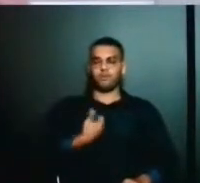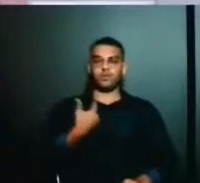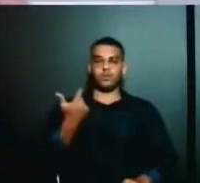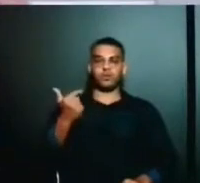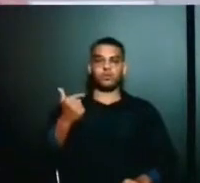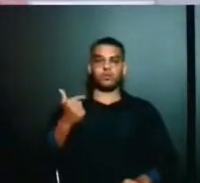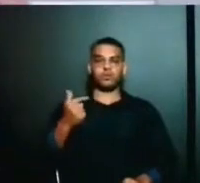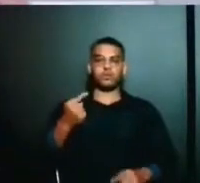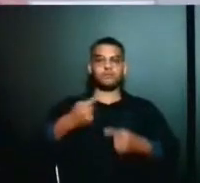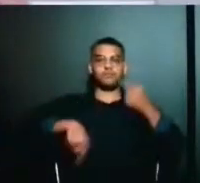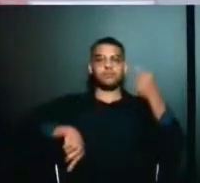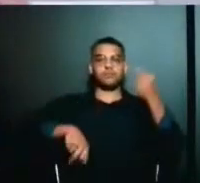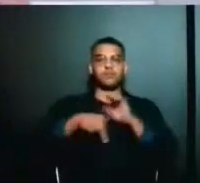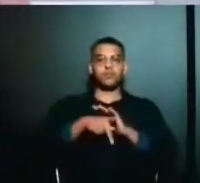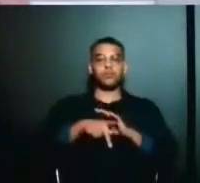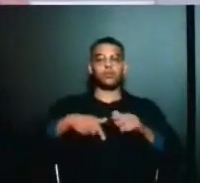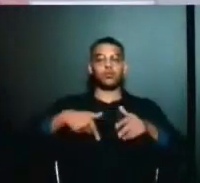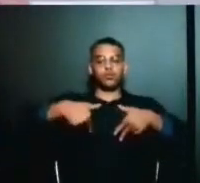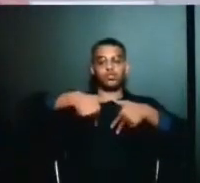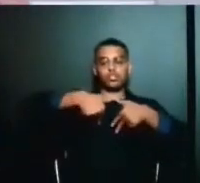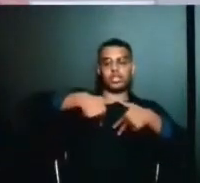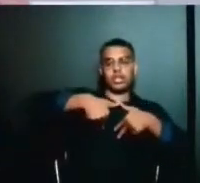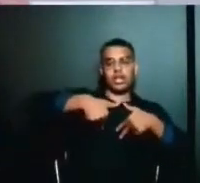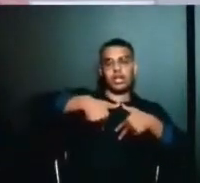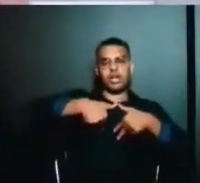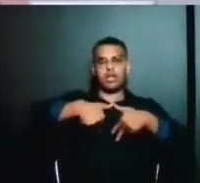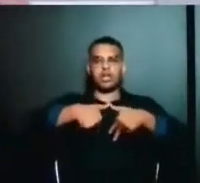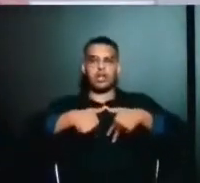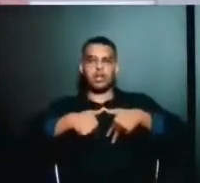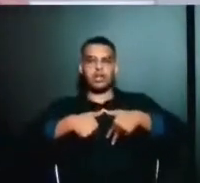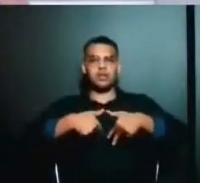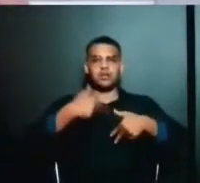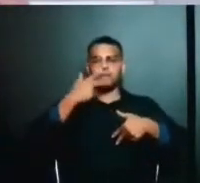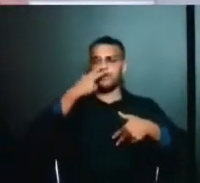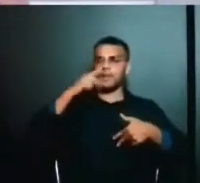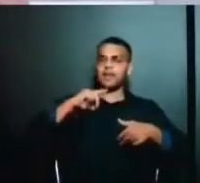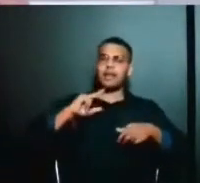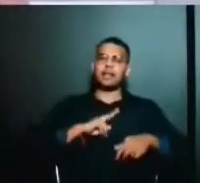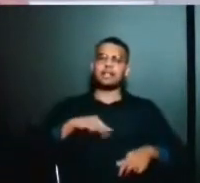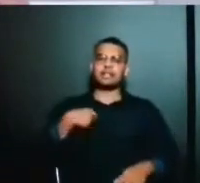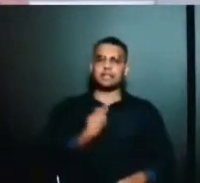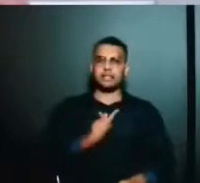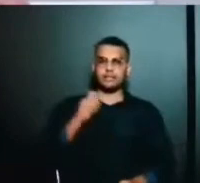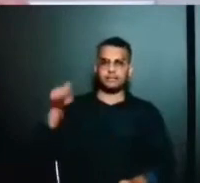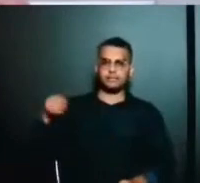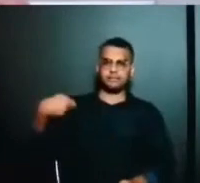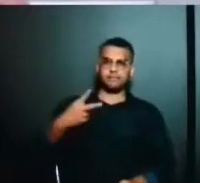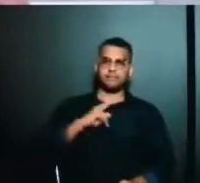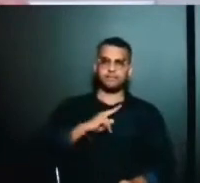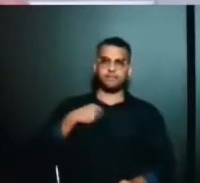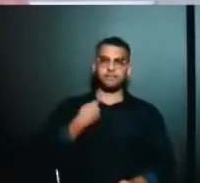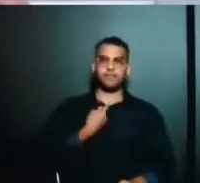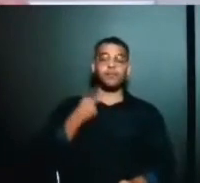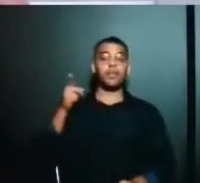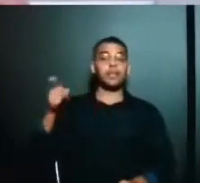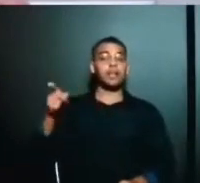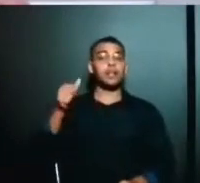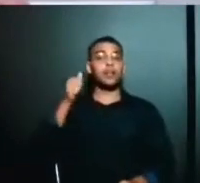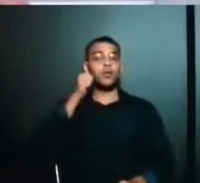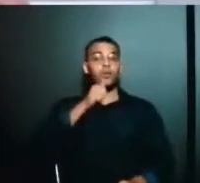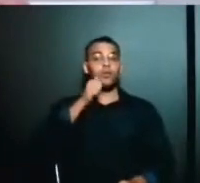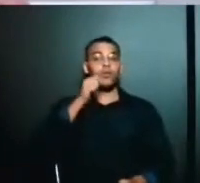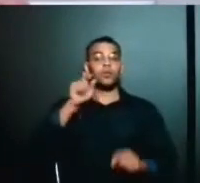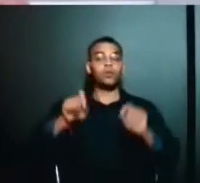entre seu sexo e seu gênero. Enfim, talvez ela seja uma transgênero, algo assim. Mas enfim, ela é uma feminista muito honesta, o